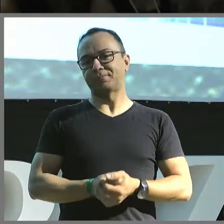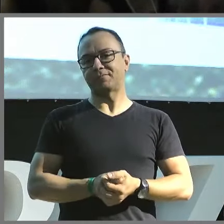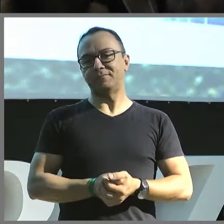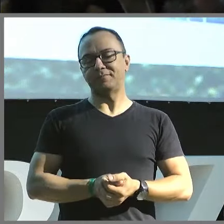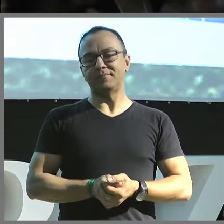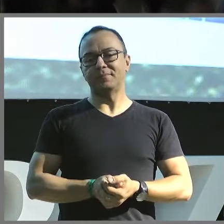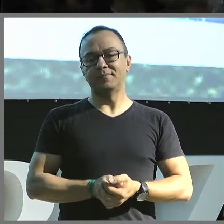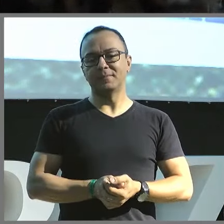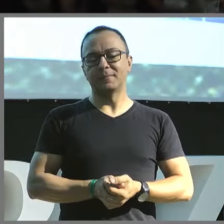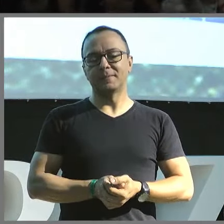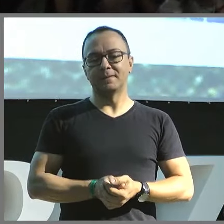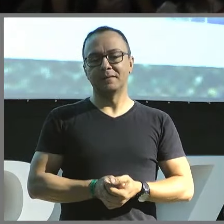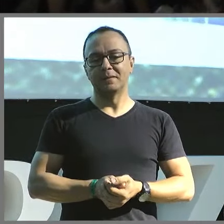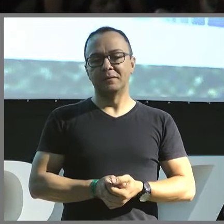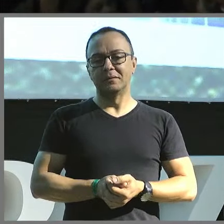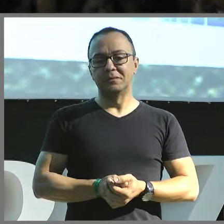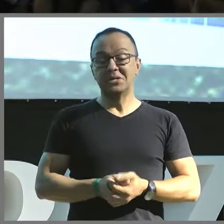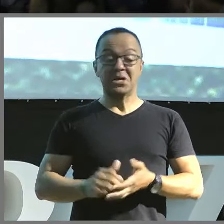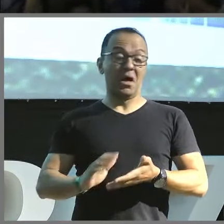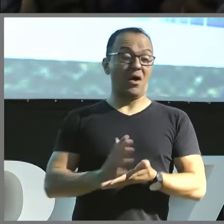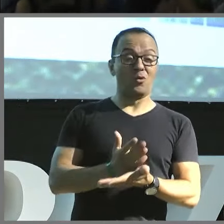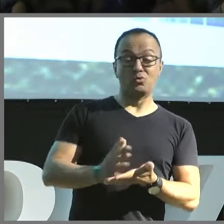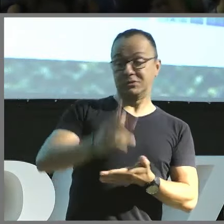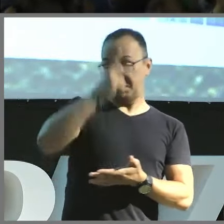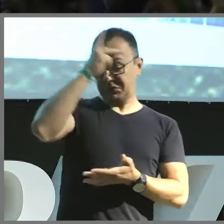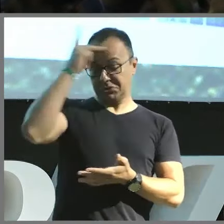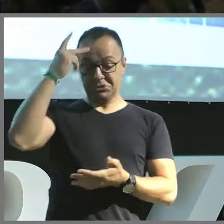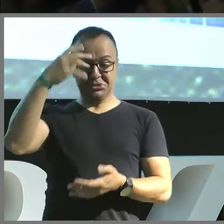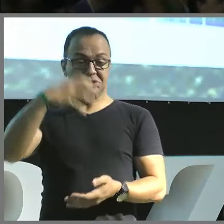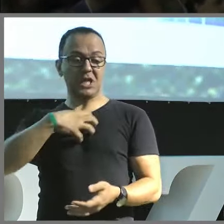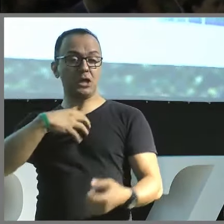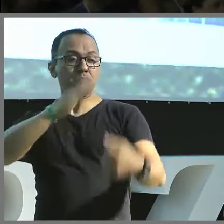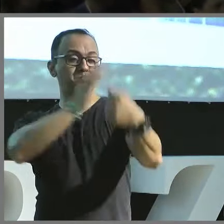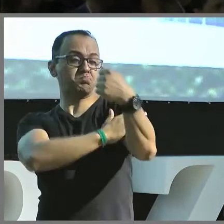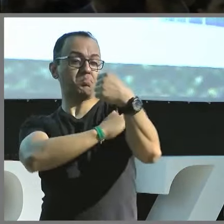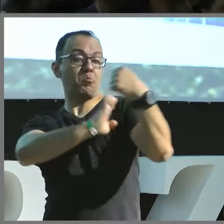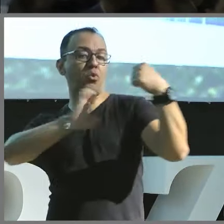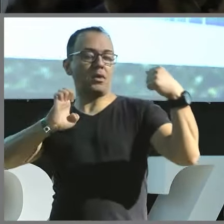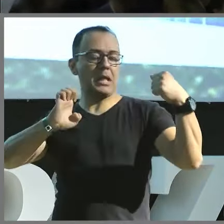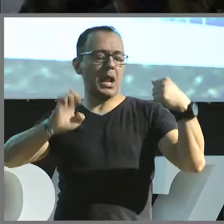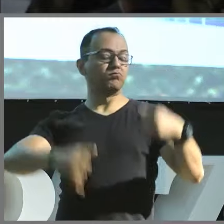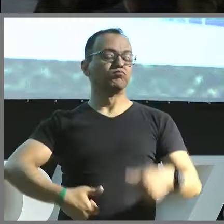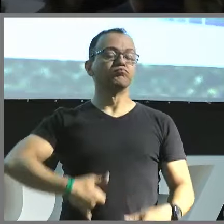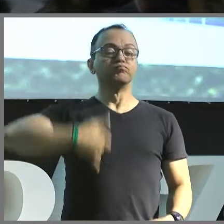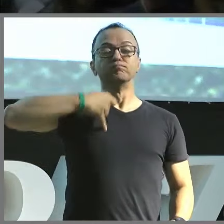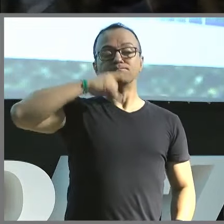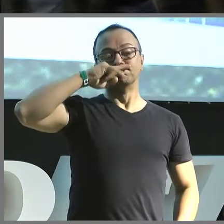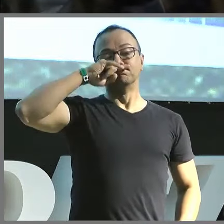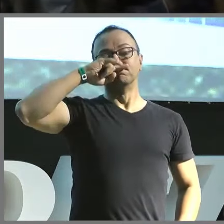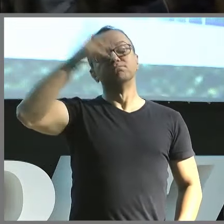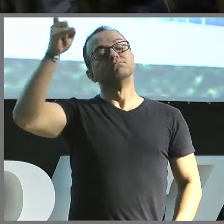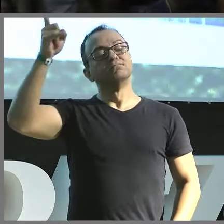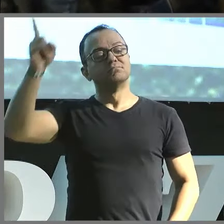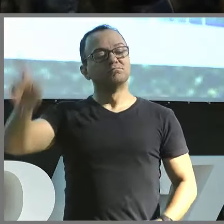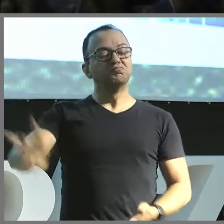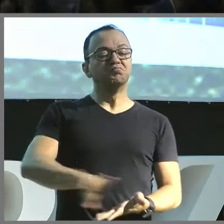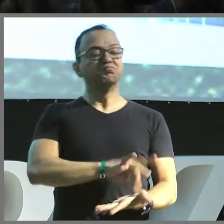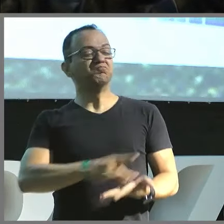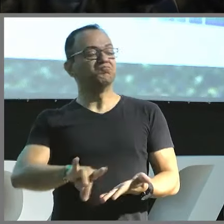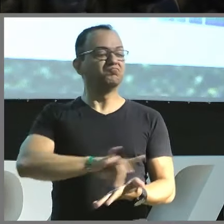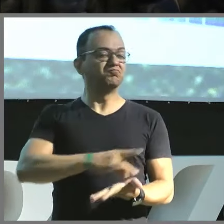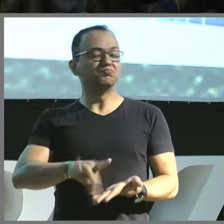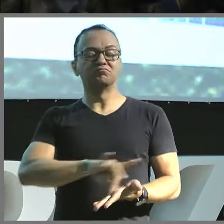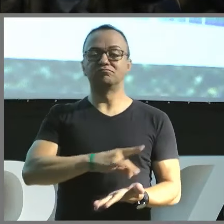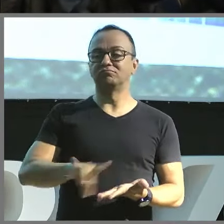se sentem empoderados pelo orgulho e tripudiam dos outros no mecanismo salvacionista